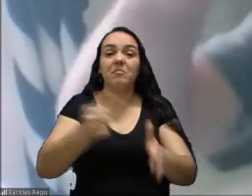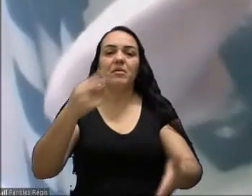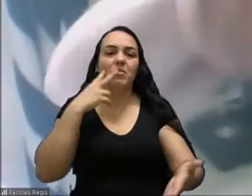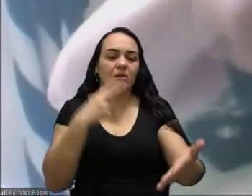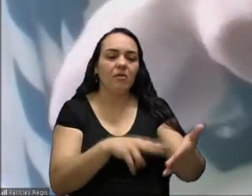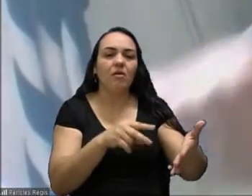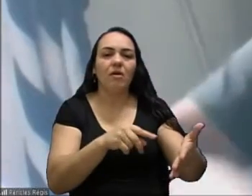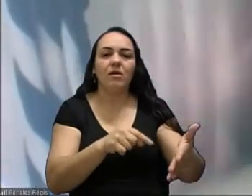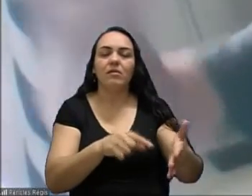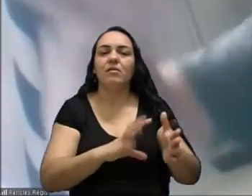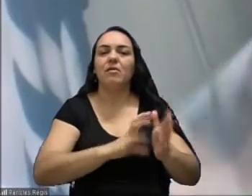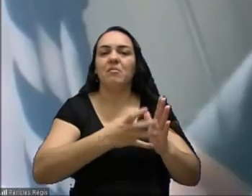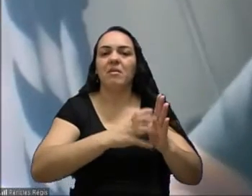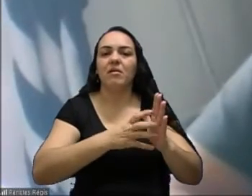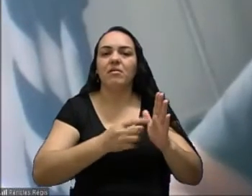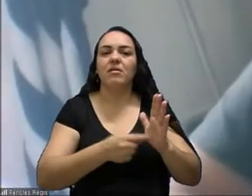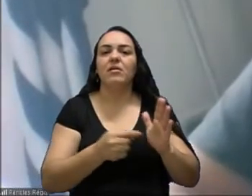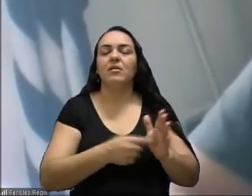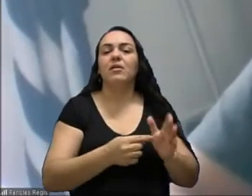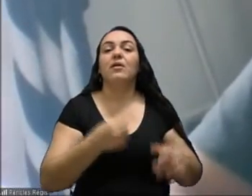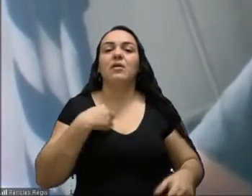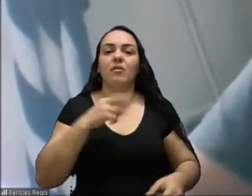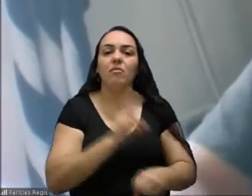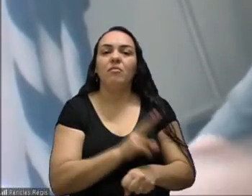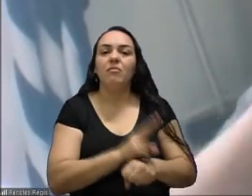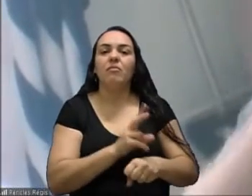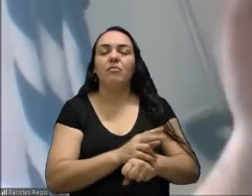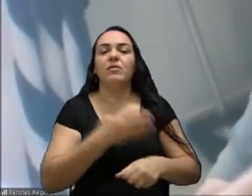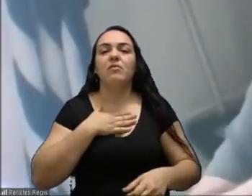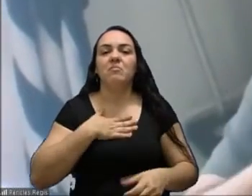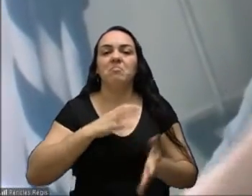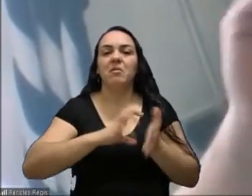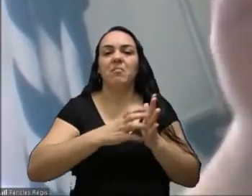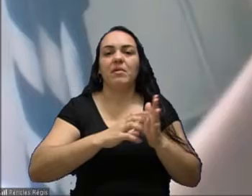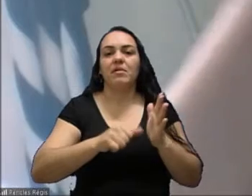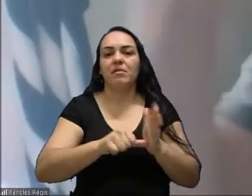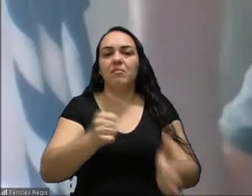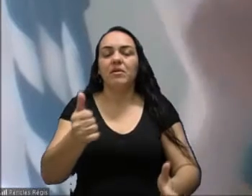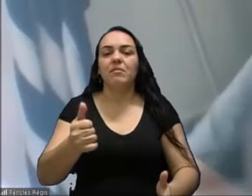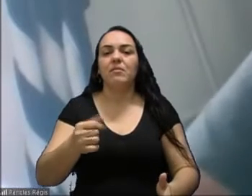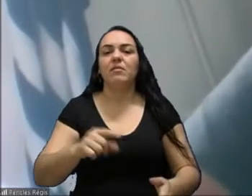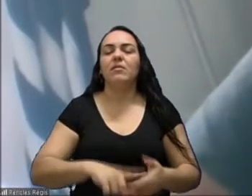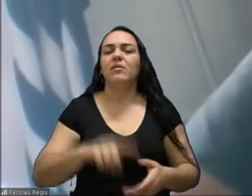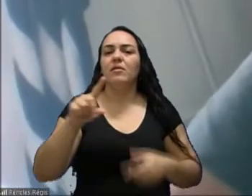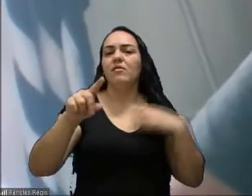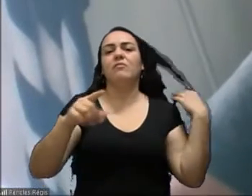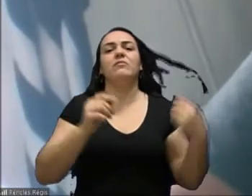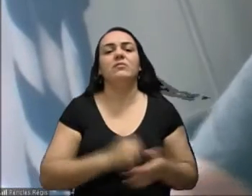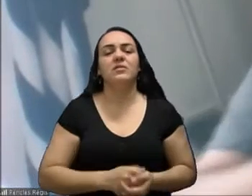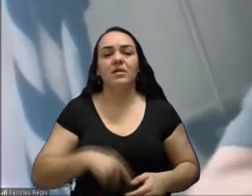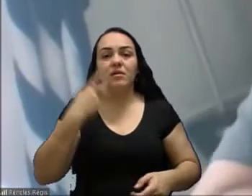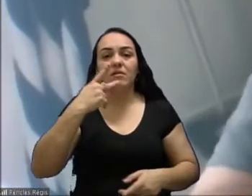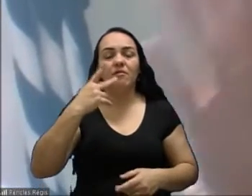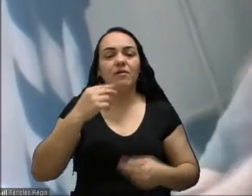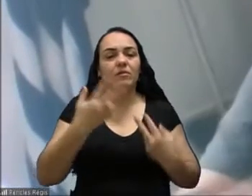eu tenho que lavar a minha casa pra olhar a casa do vizinho então é essa a incoerência do seu discurso é a incoerência